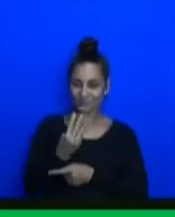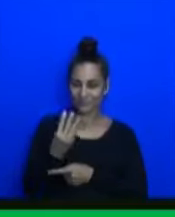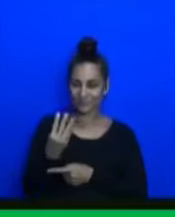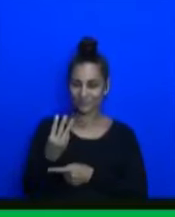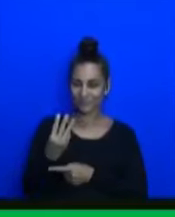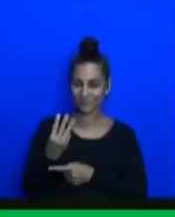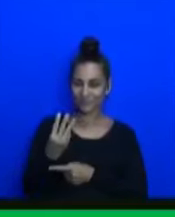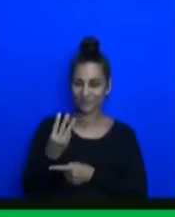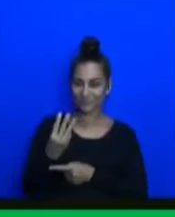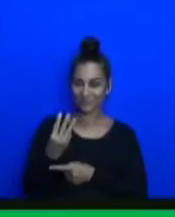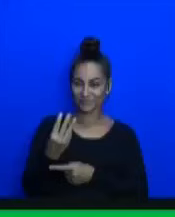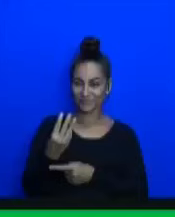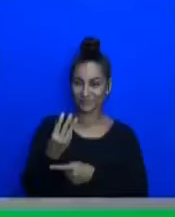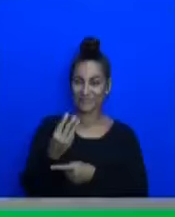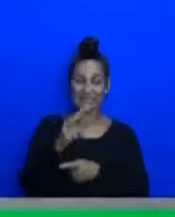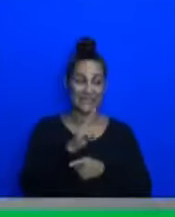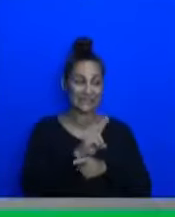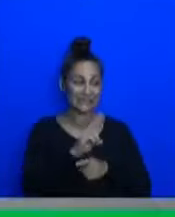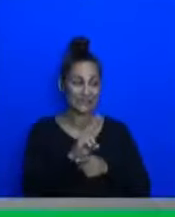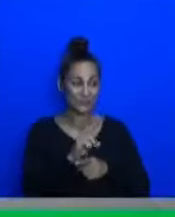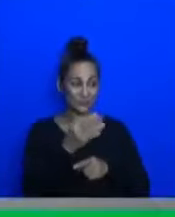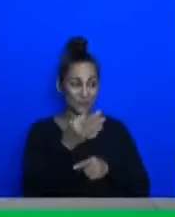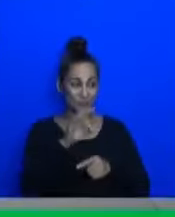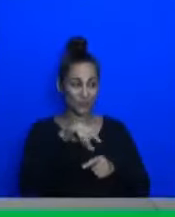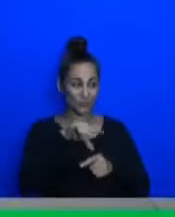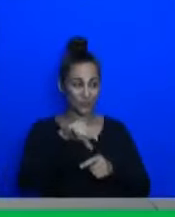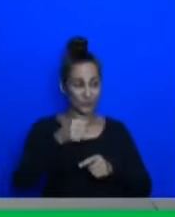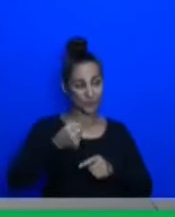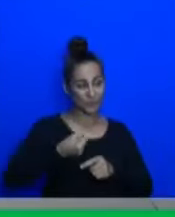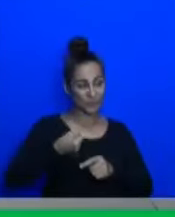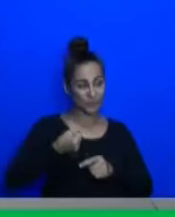55 e 33. As auditoras